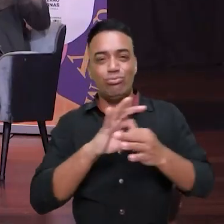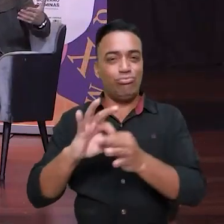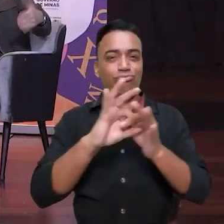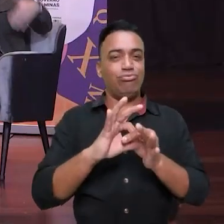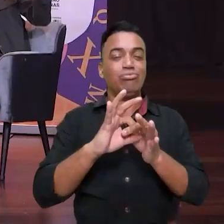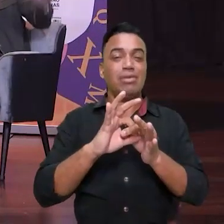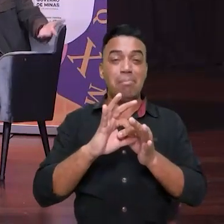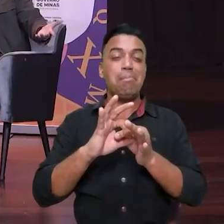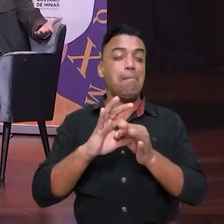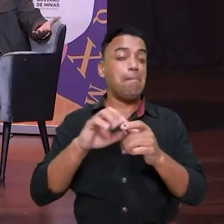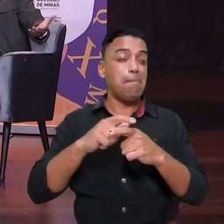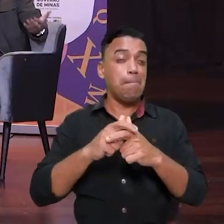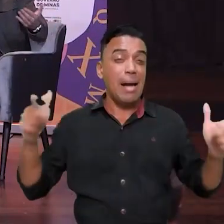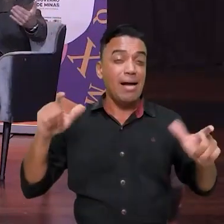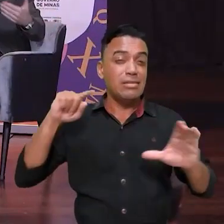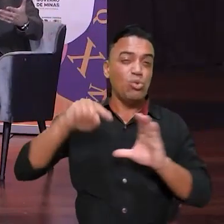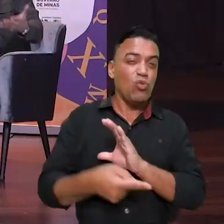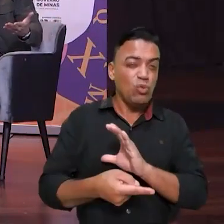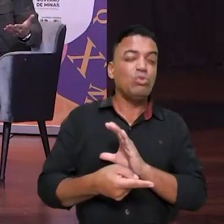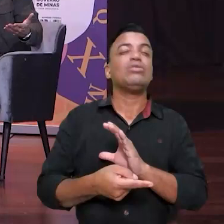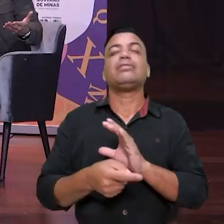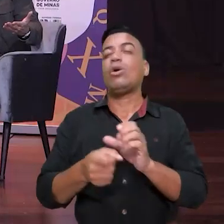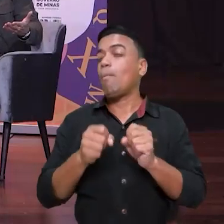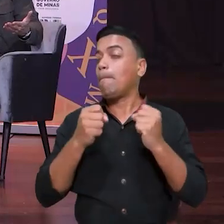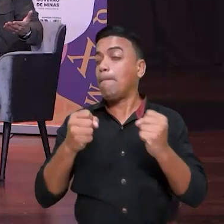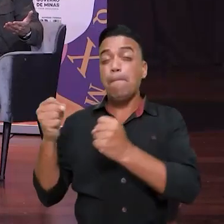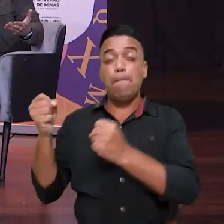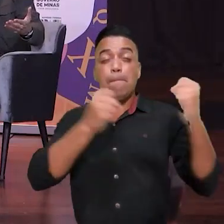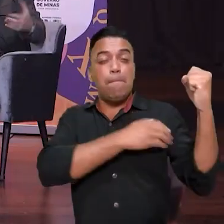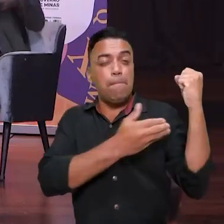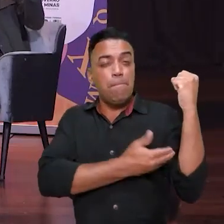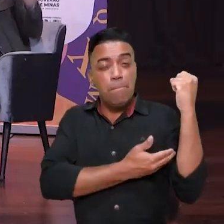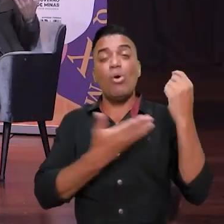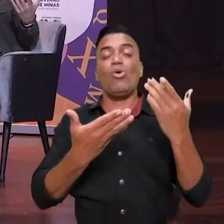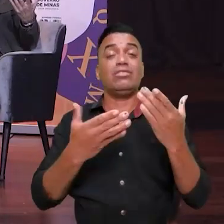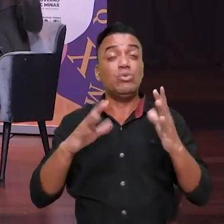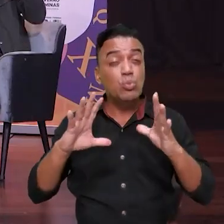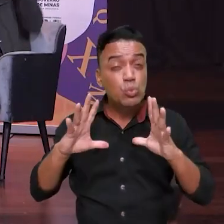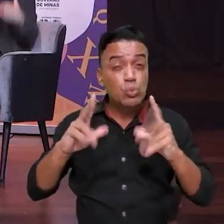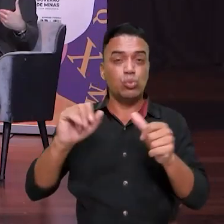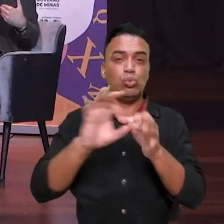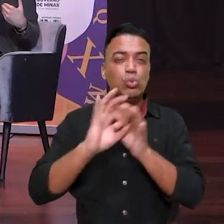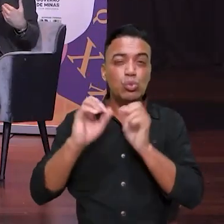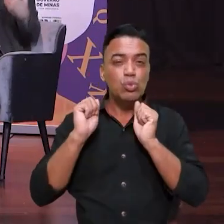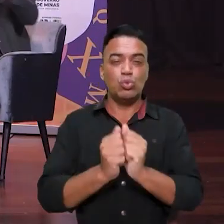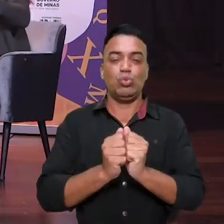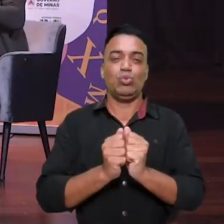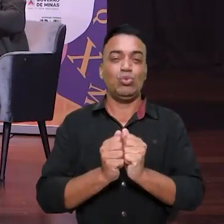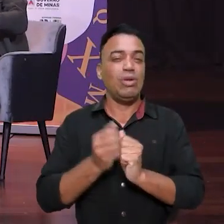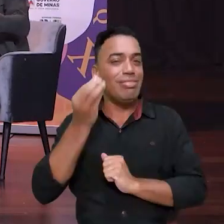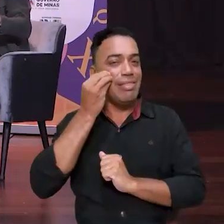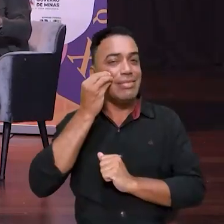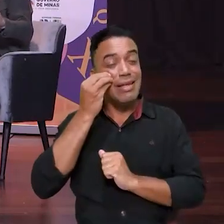mais inteiro o tempo todo, isso potencializa muito, não é? Então, assim, tá todo mundo junto, tá todo mundo em casa